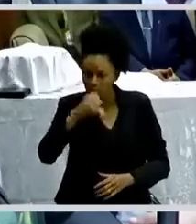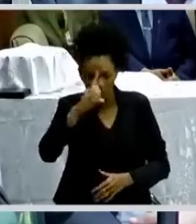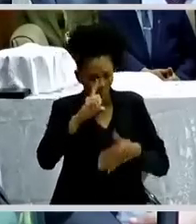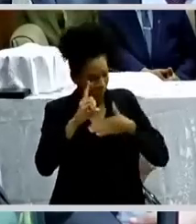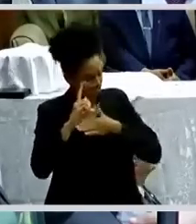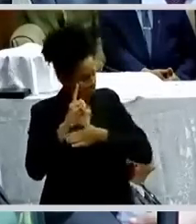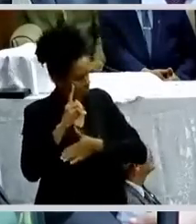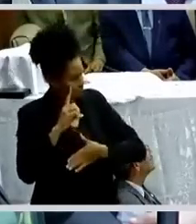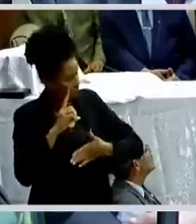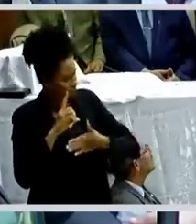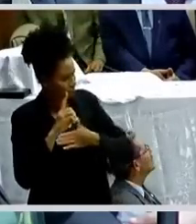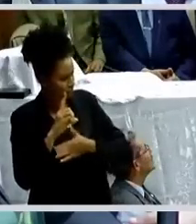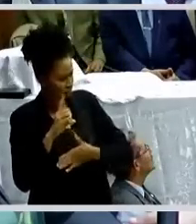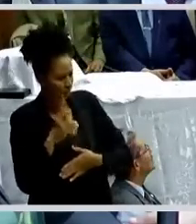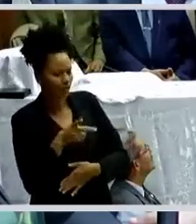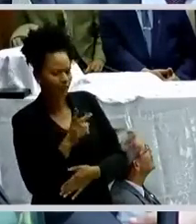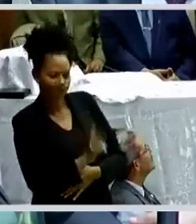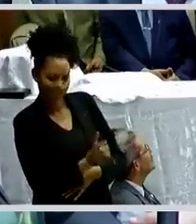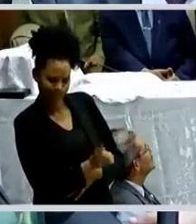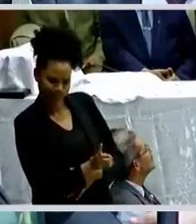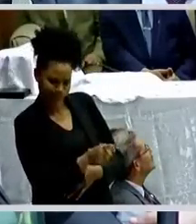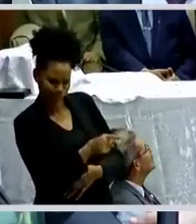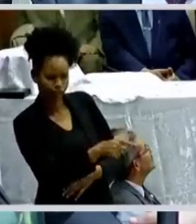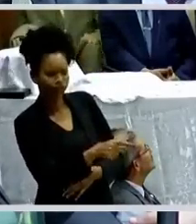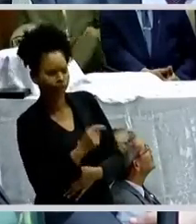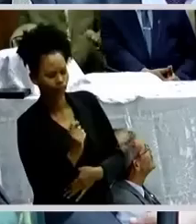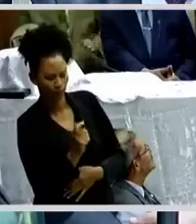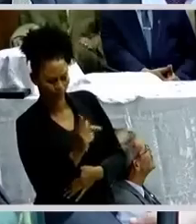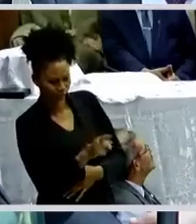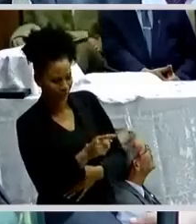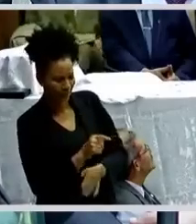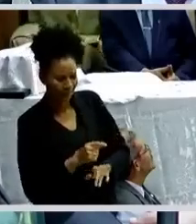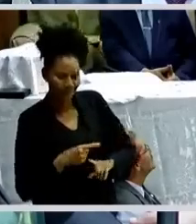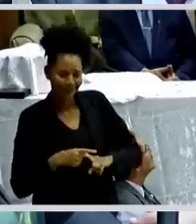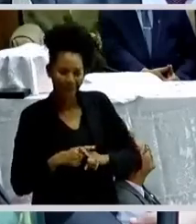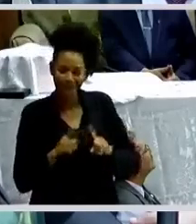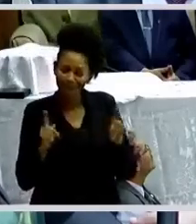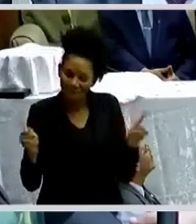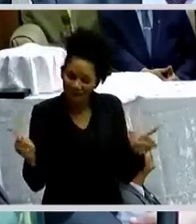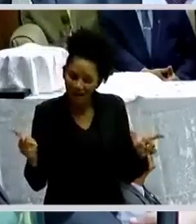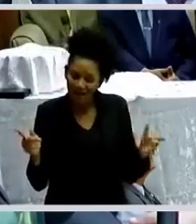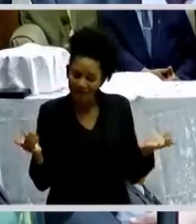que não mais tiraria dele. Mas foi sanguinário.